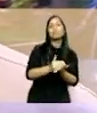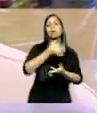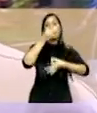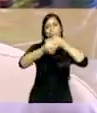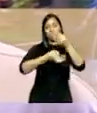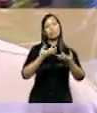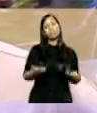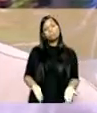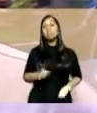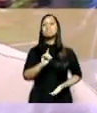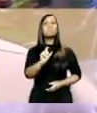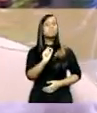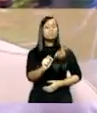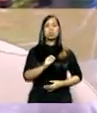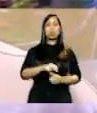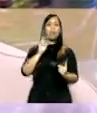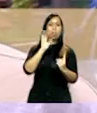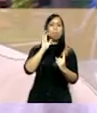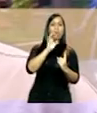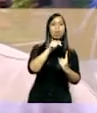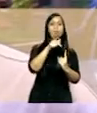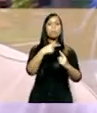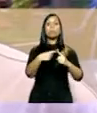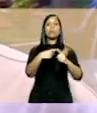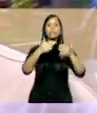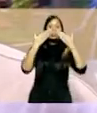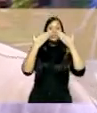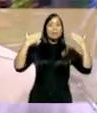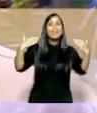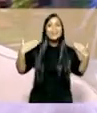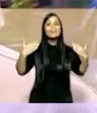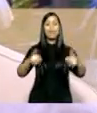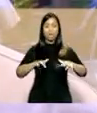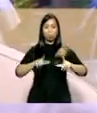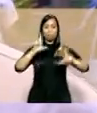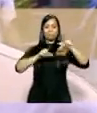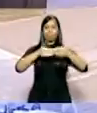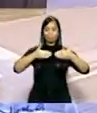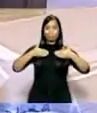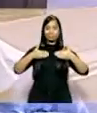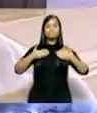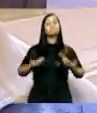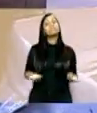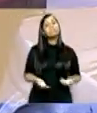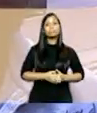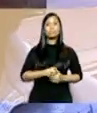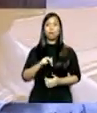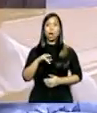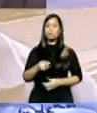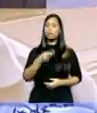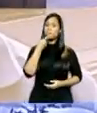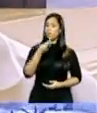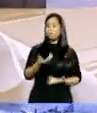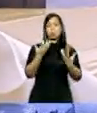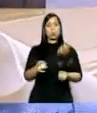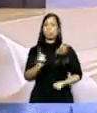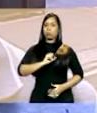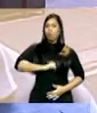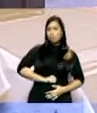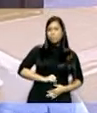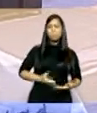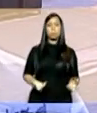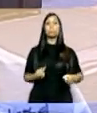falar, então elas simplesmente agridem, porque você está se expondo e elas estão atrás de uma tela. Carlos se manifestou contrário ao